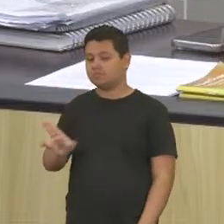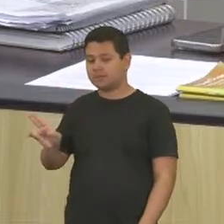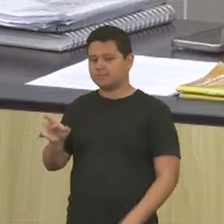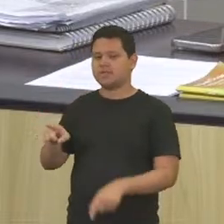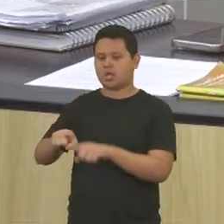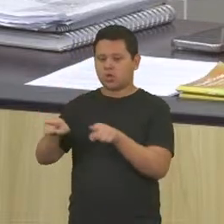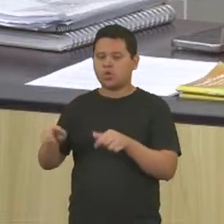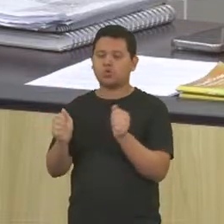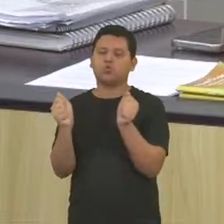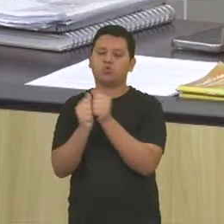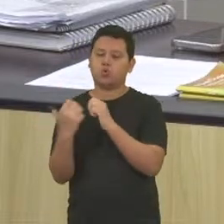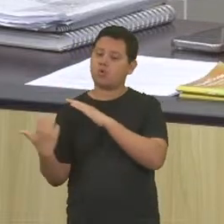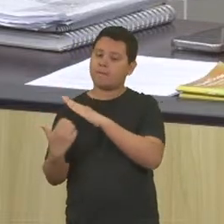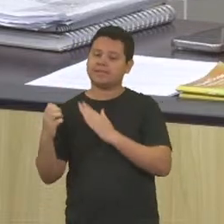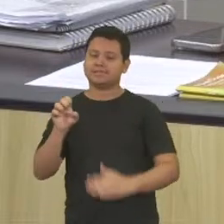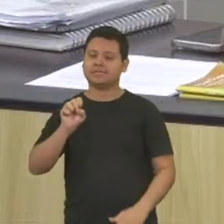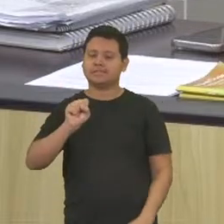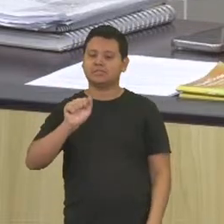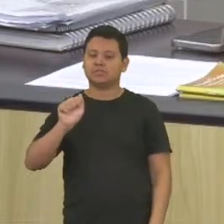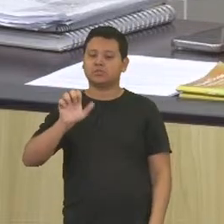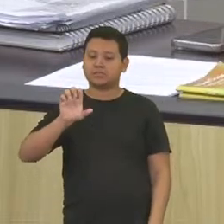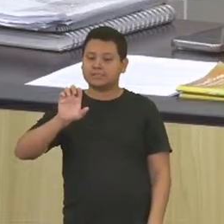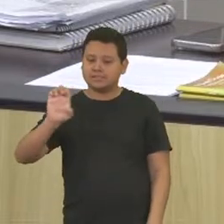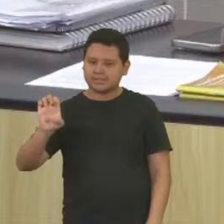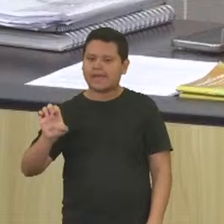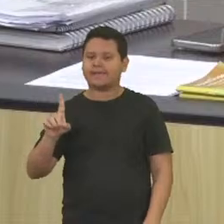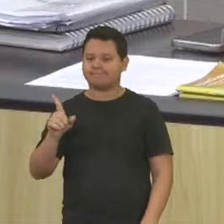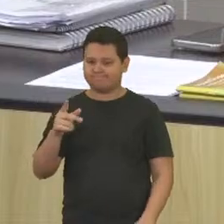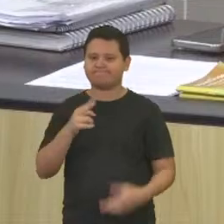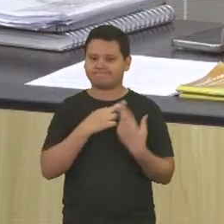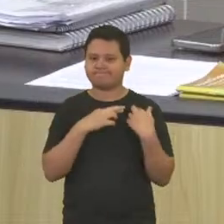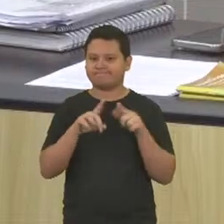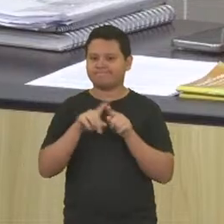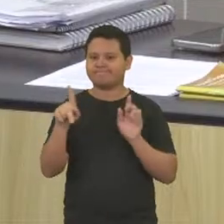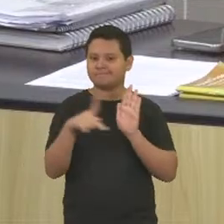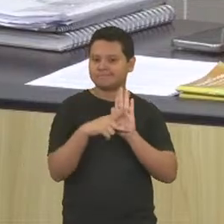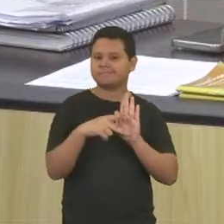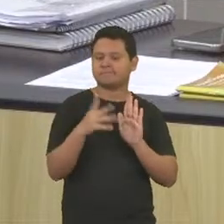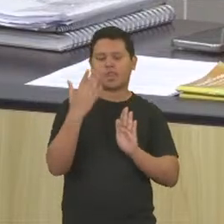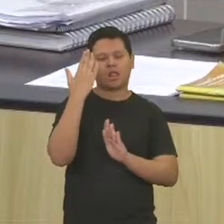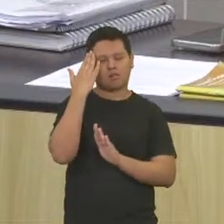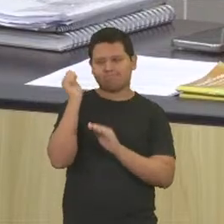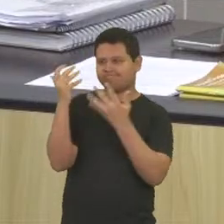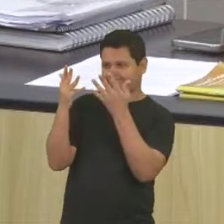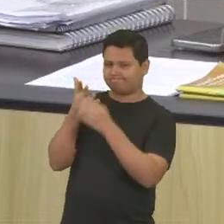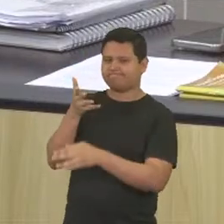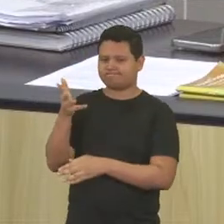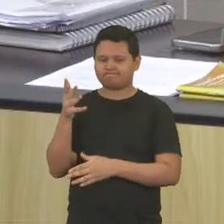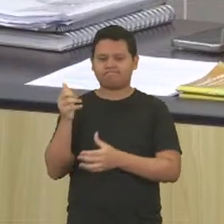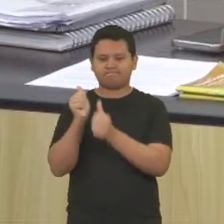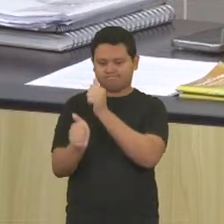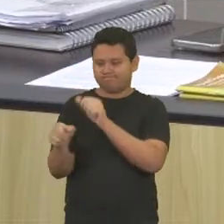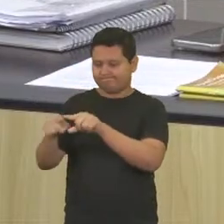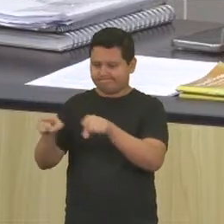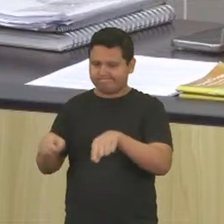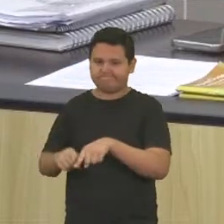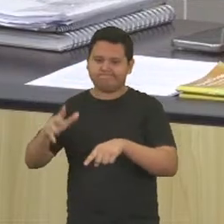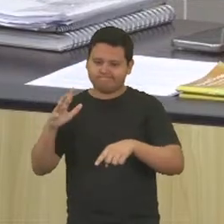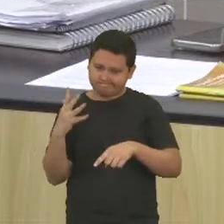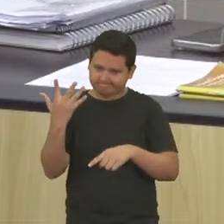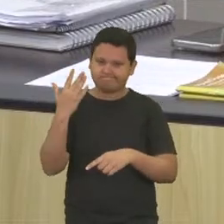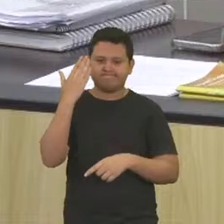SAI. Então, quero aqui parabenizar, porque a gente sabe das necessidades que as quadras esportivas estão